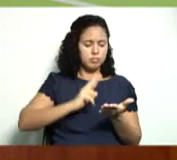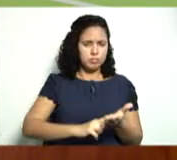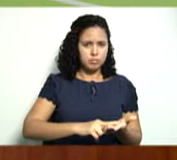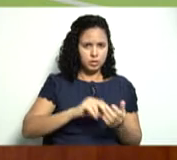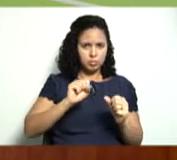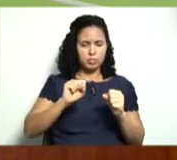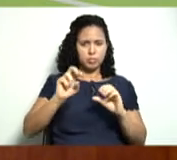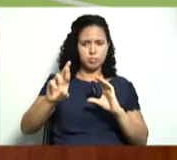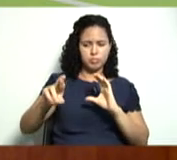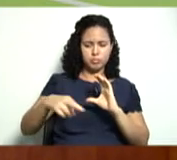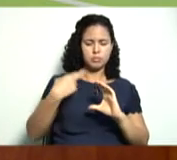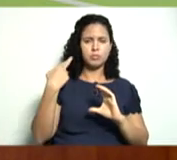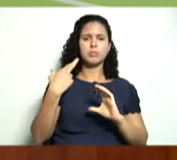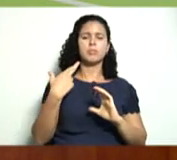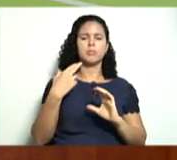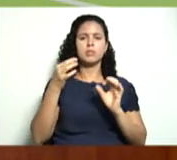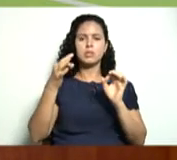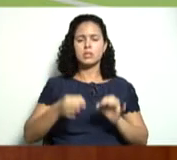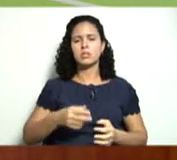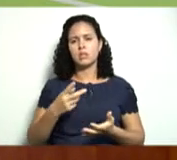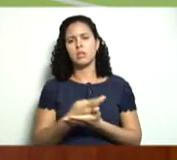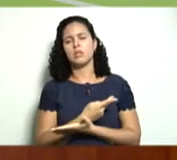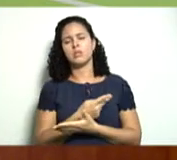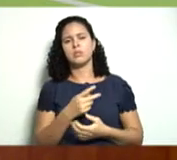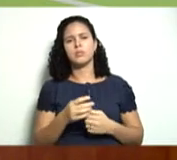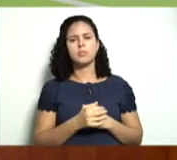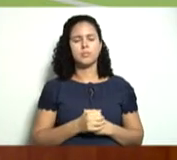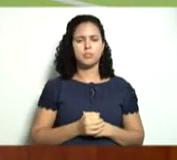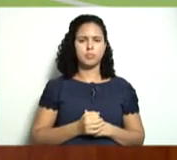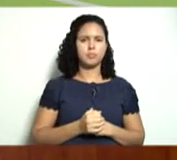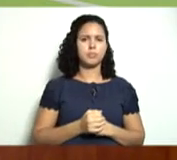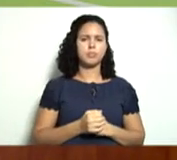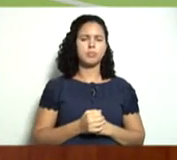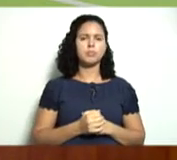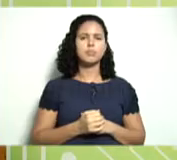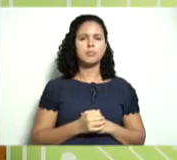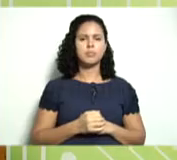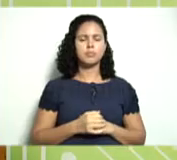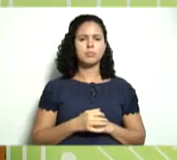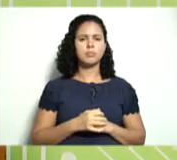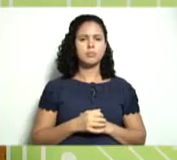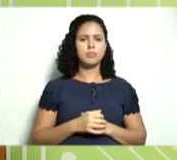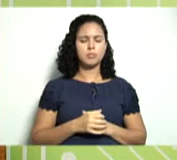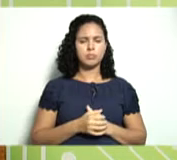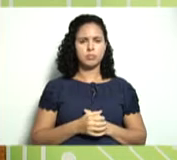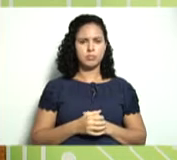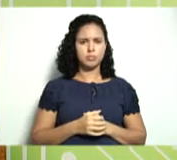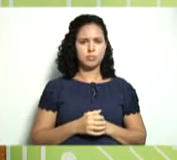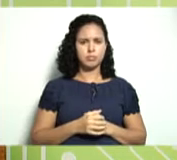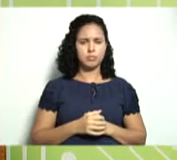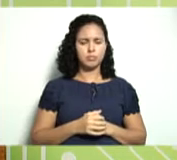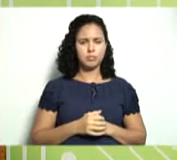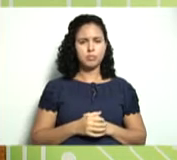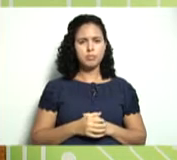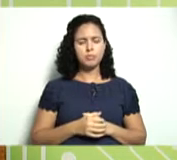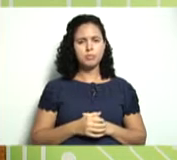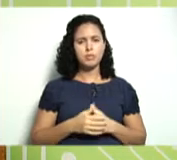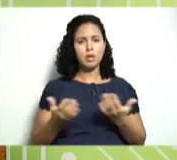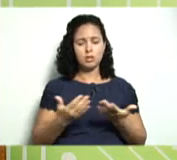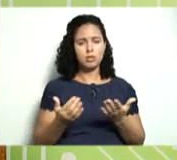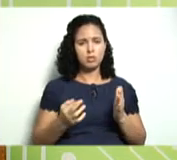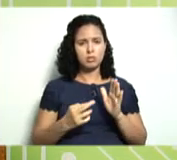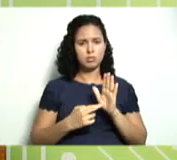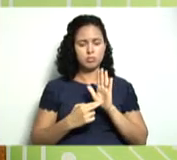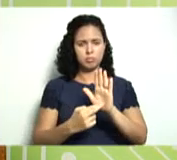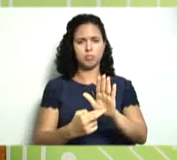pra gente verificar se realmente a opção correta ou não é isso aí e só então assim é o que a gente tinha que passar para vocês